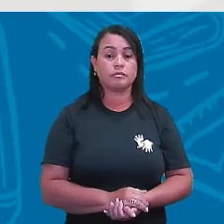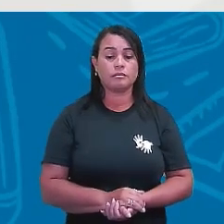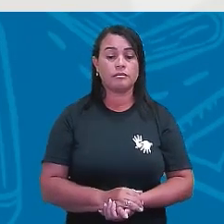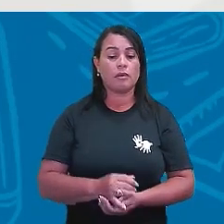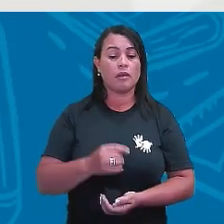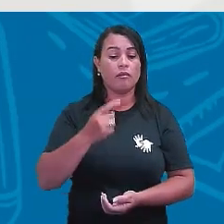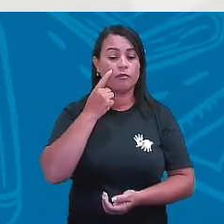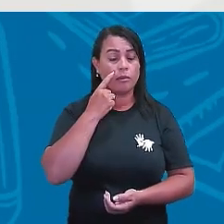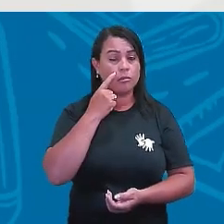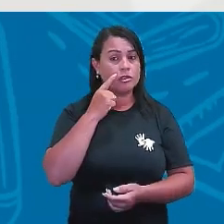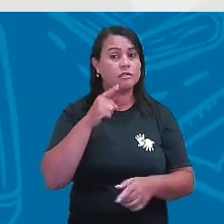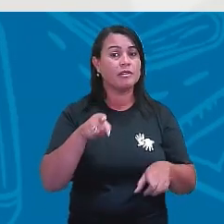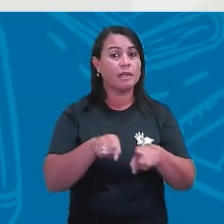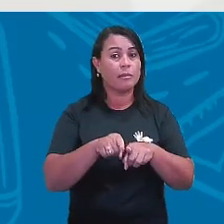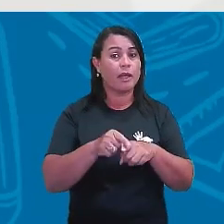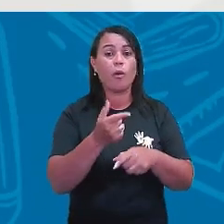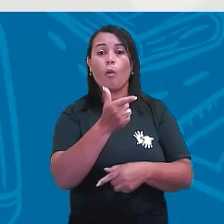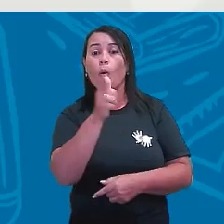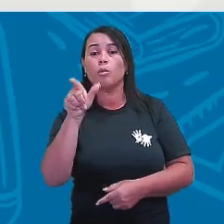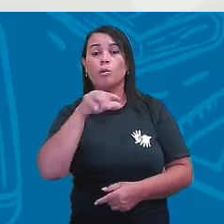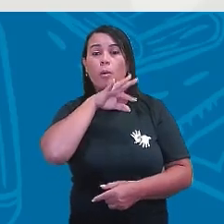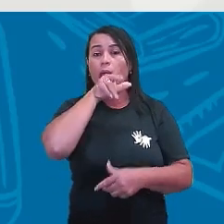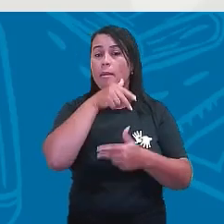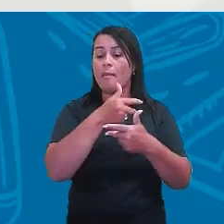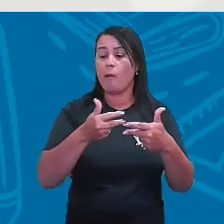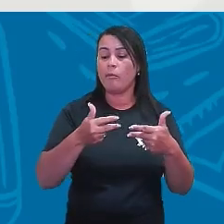Vamos ver mais um animal.